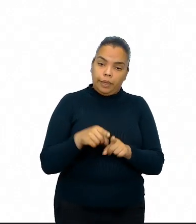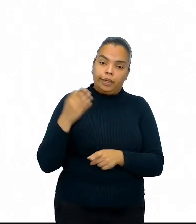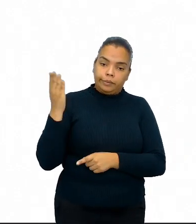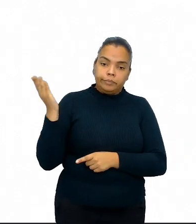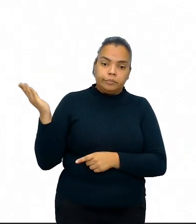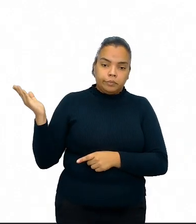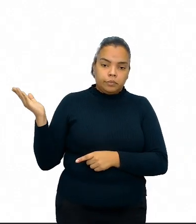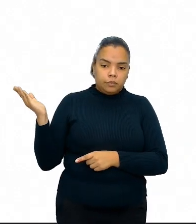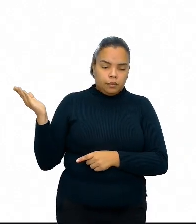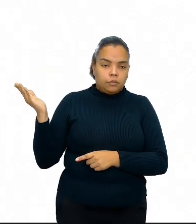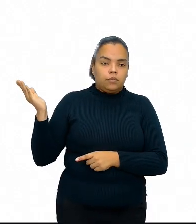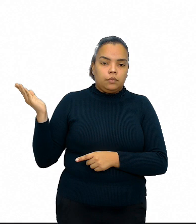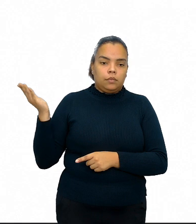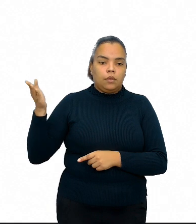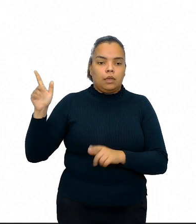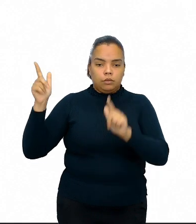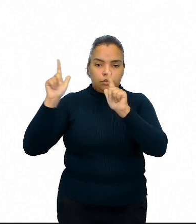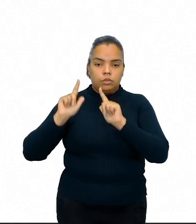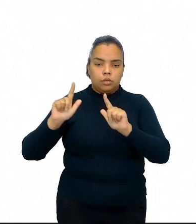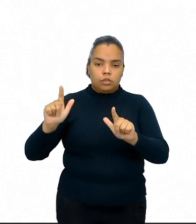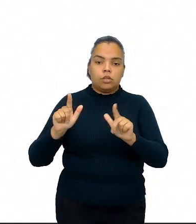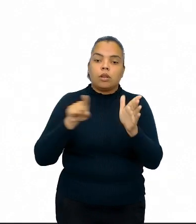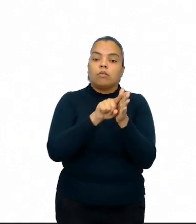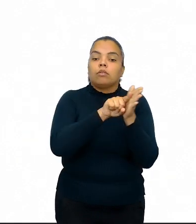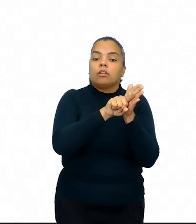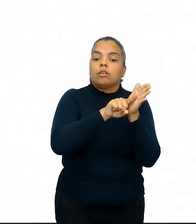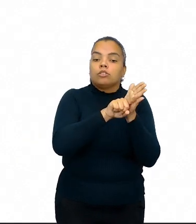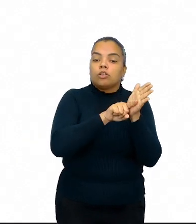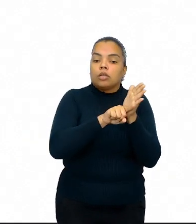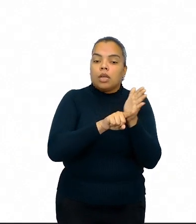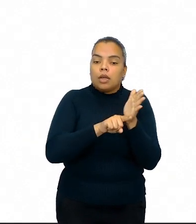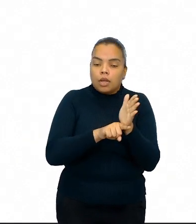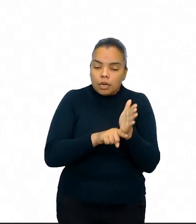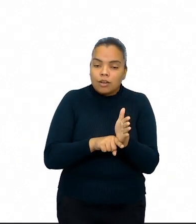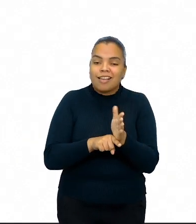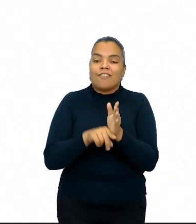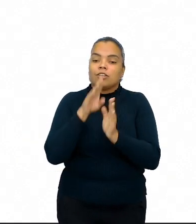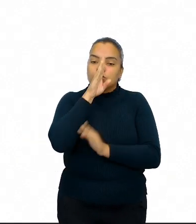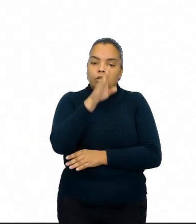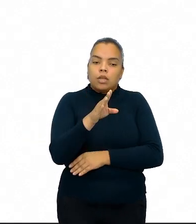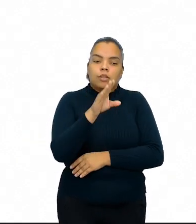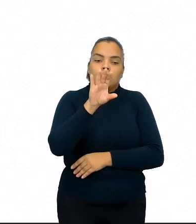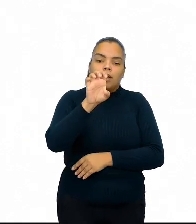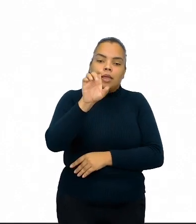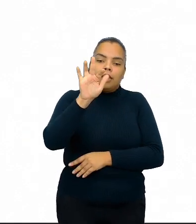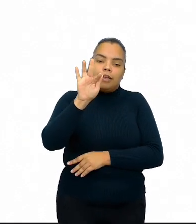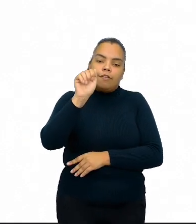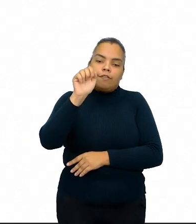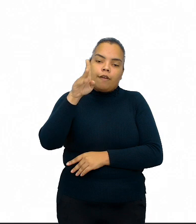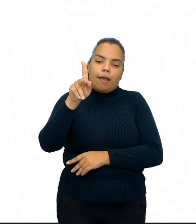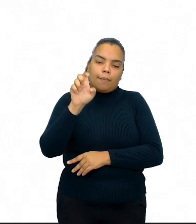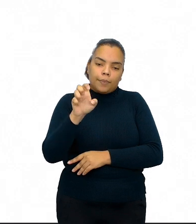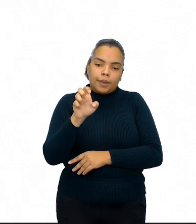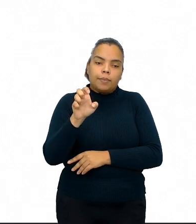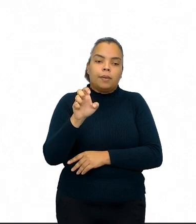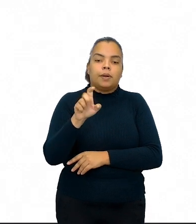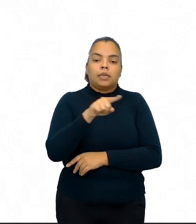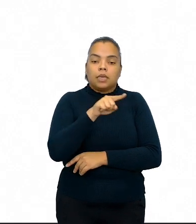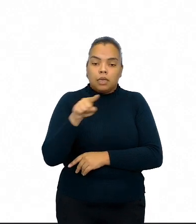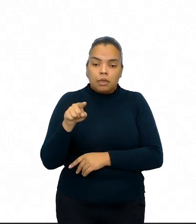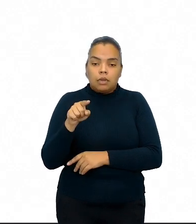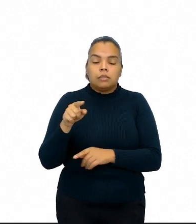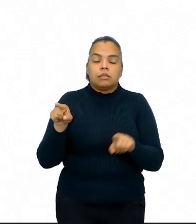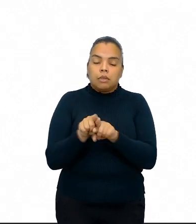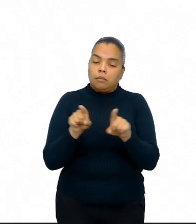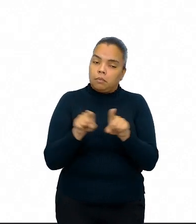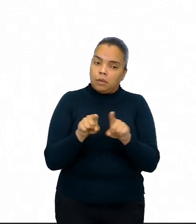Esse slide ele direciona para um questionário que vai para a EFAP, né, para que eles também possam avaliar o programa de recuperação